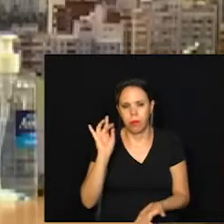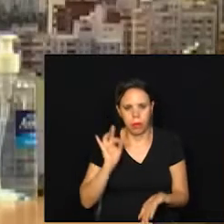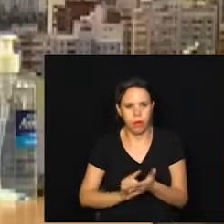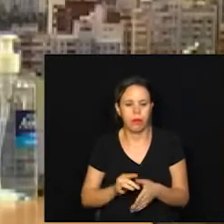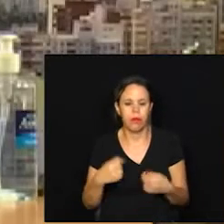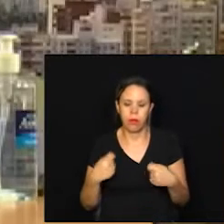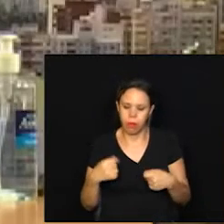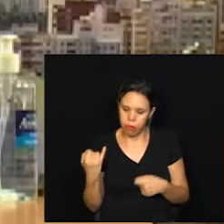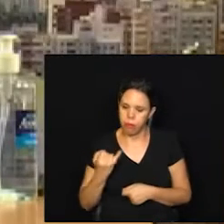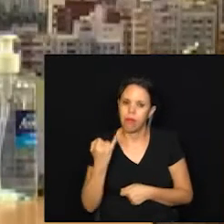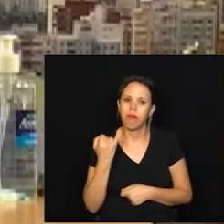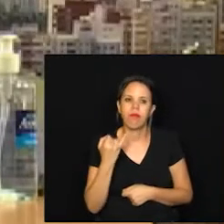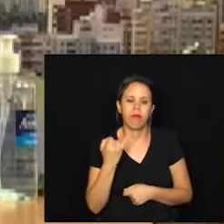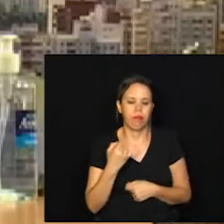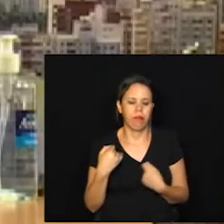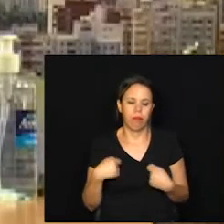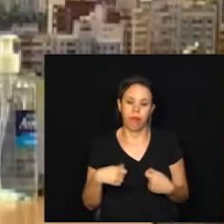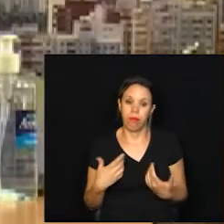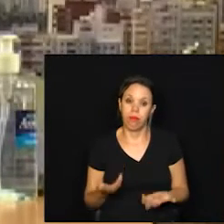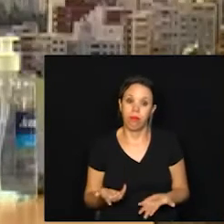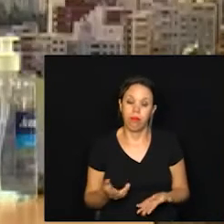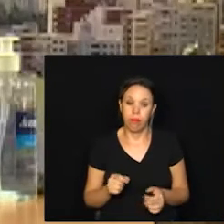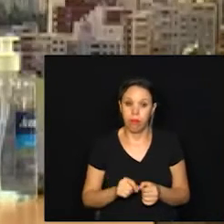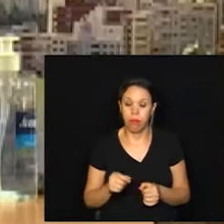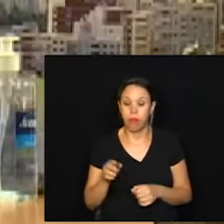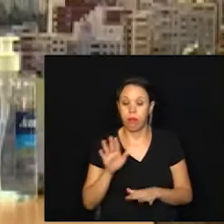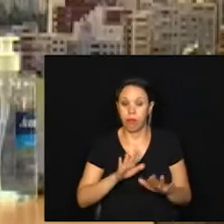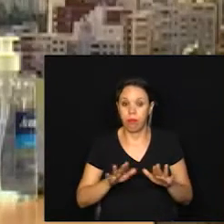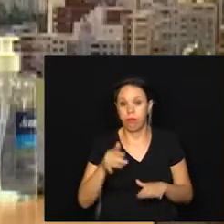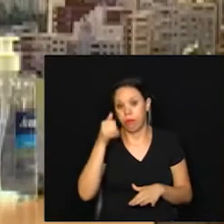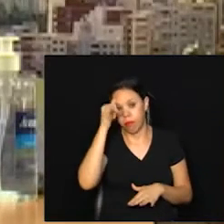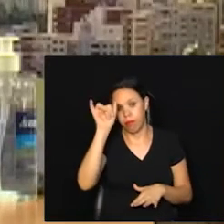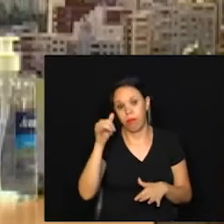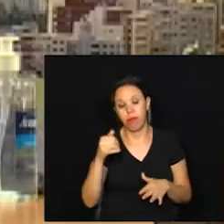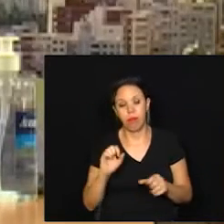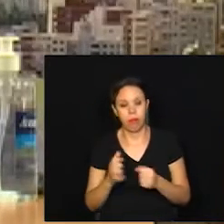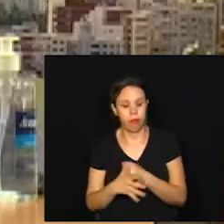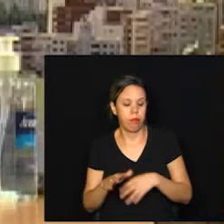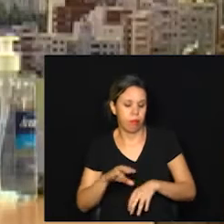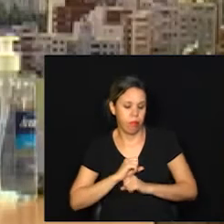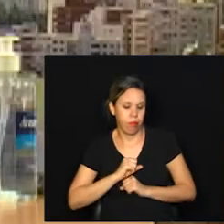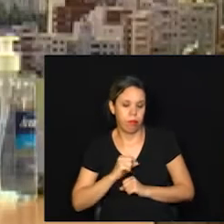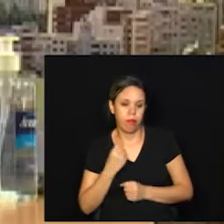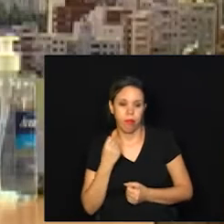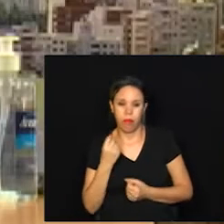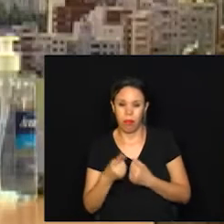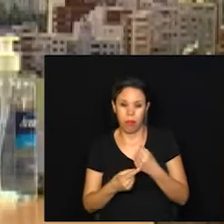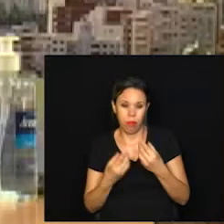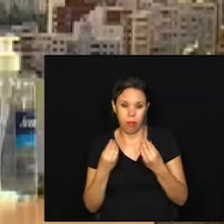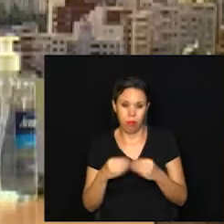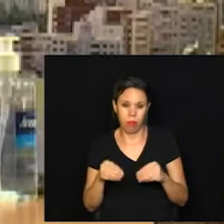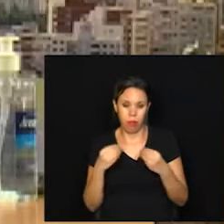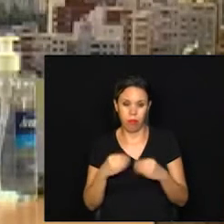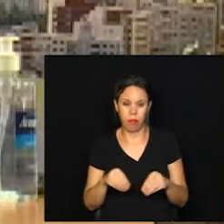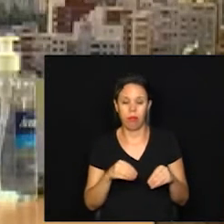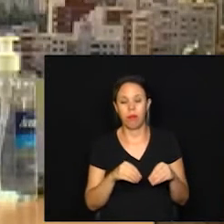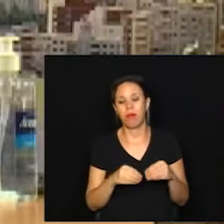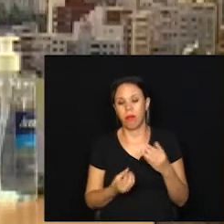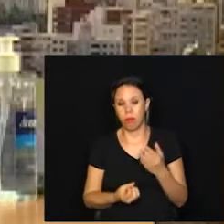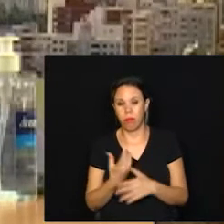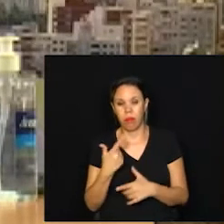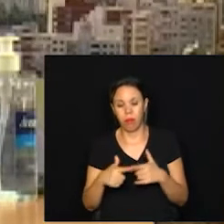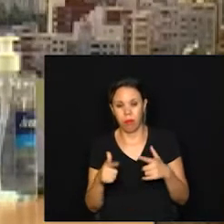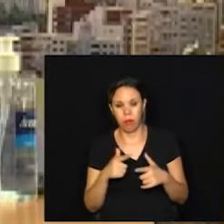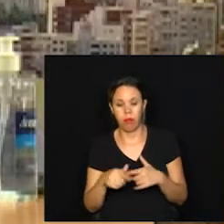não fosse necessária. A gente sabe eventuais impactos no comércio, no setor